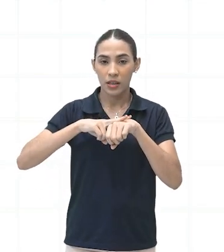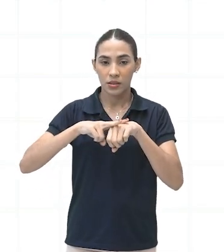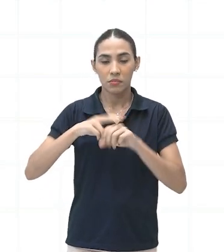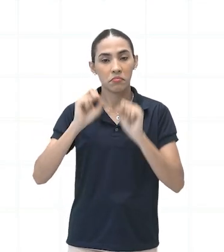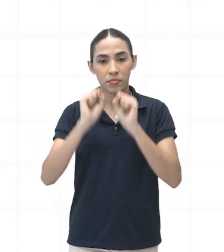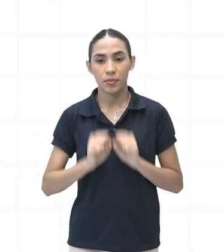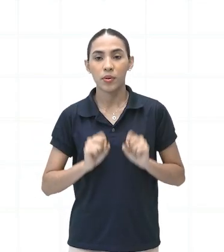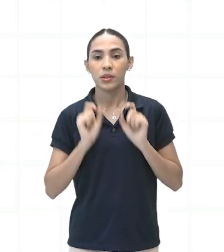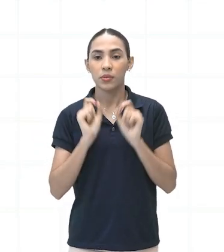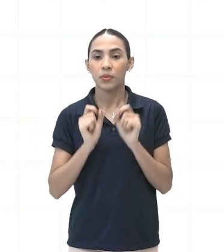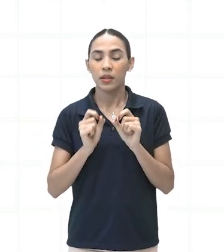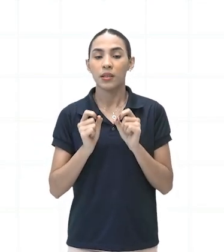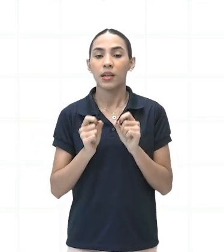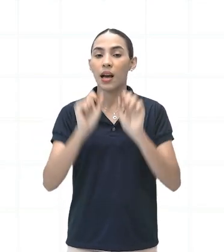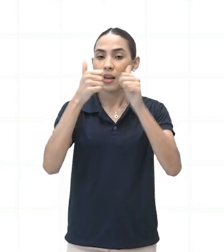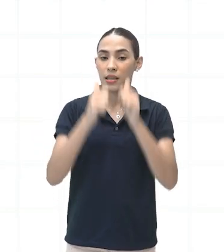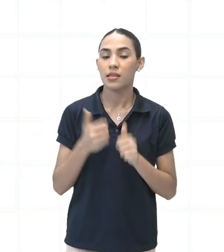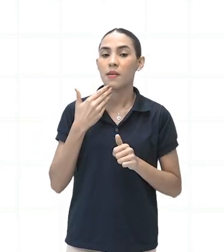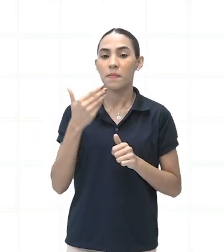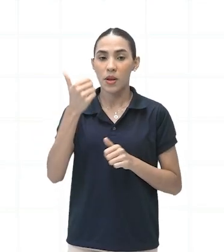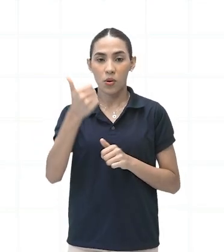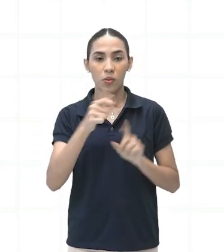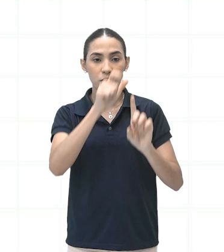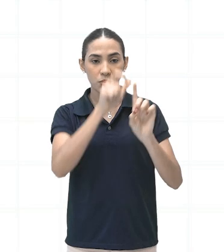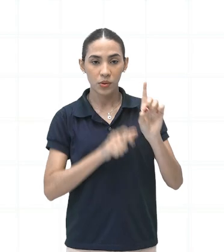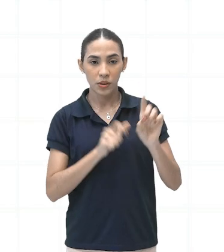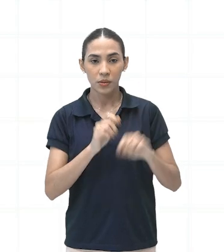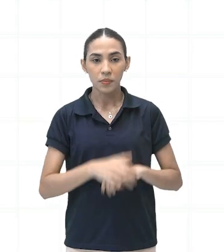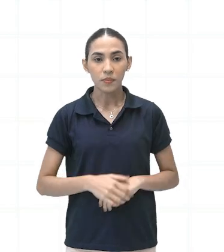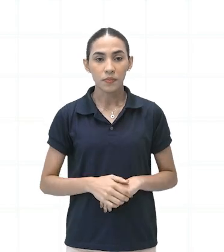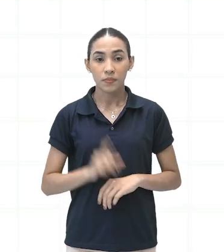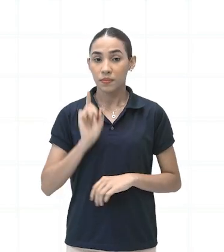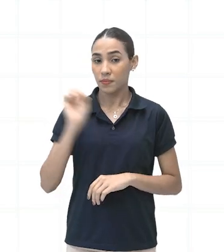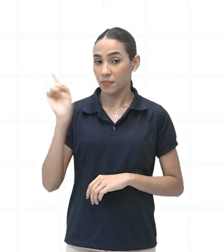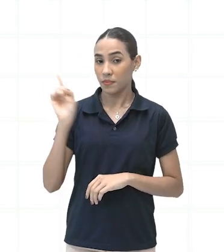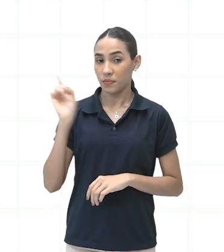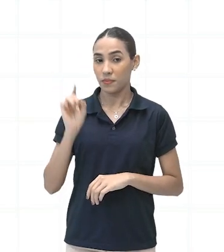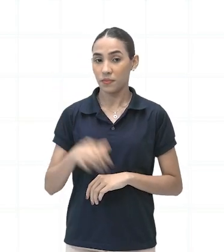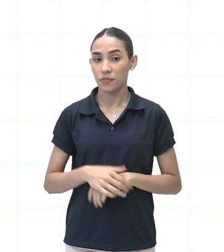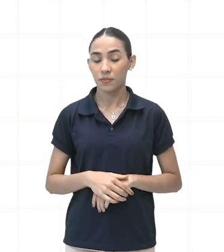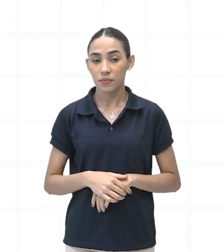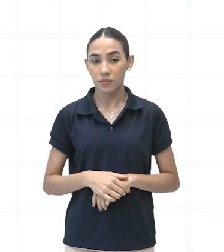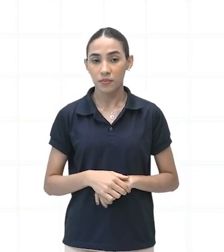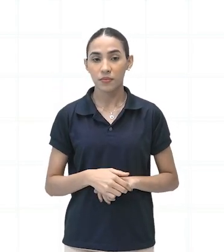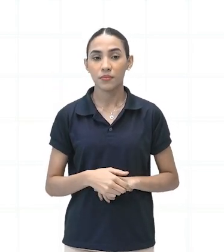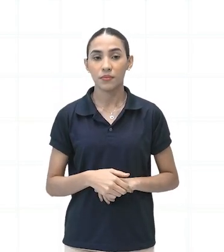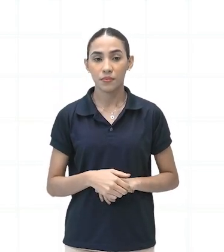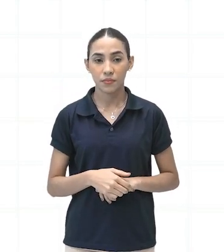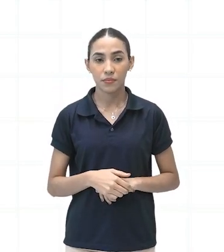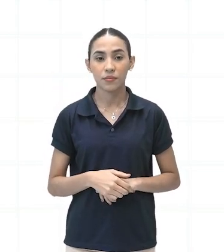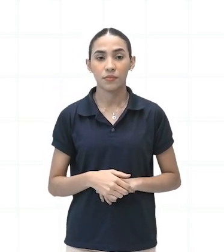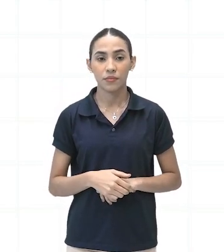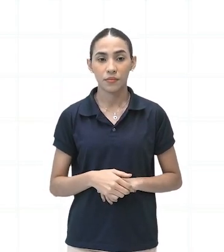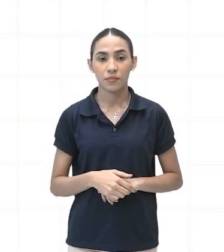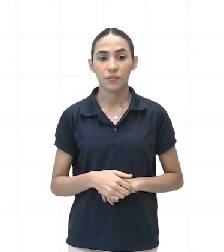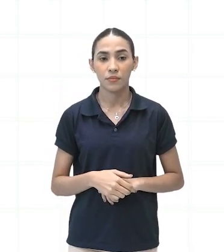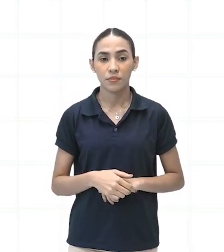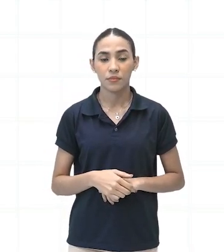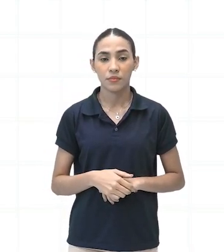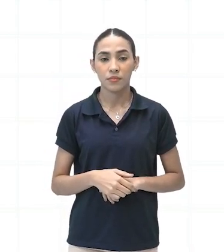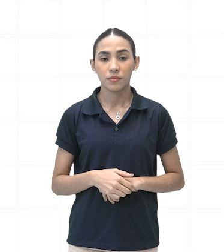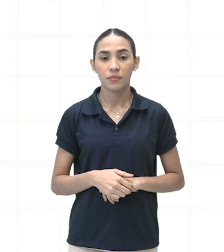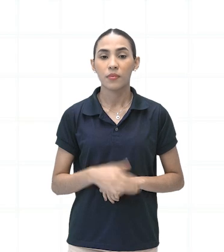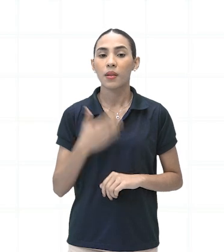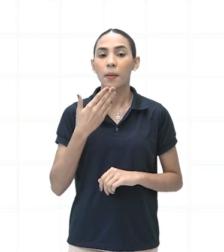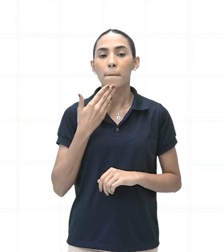possa visualizar bem esse sujeito. Vou colocar aqui um verde, olha aí. Está aqui o nosso sujeito,